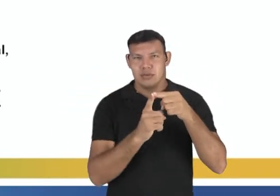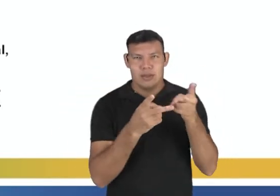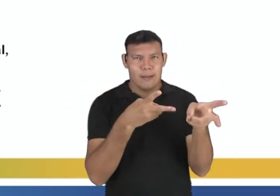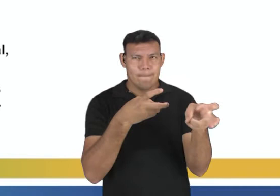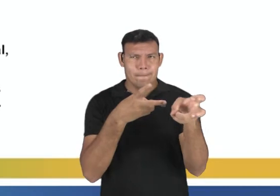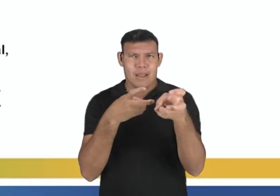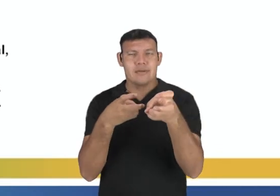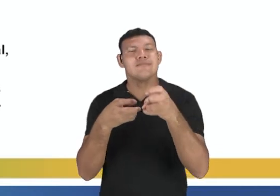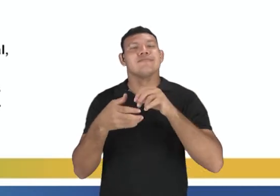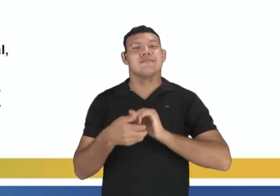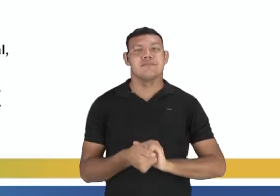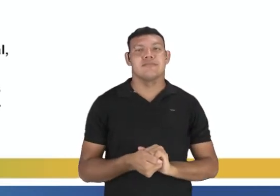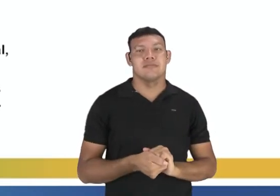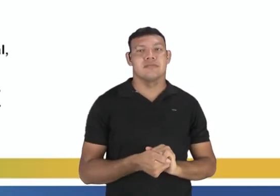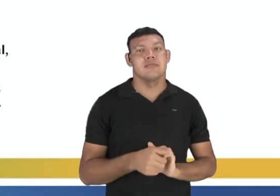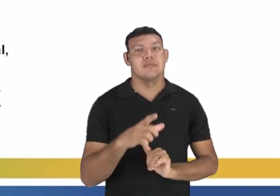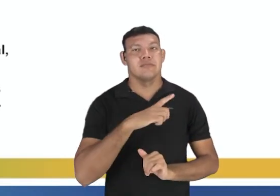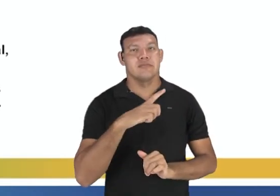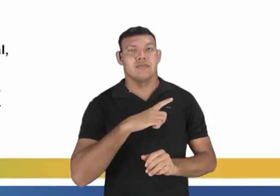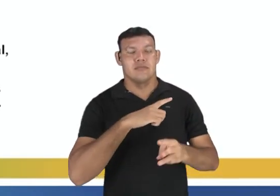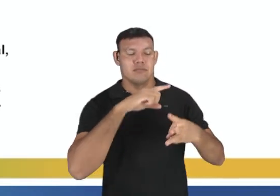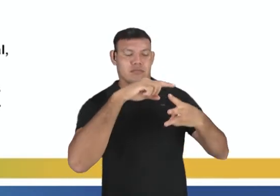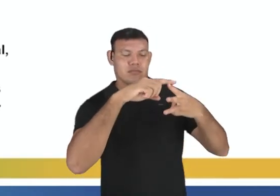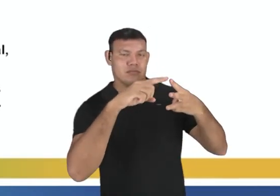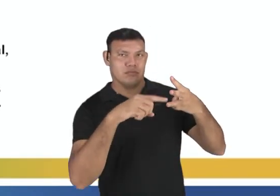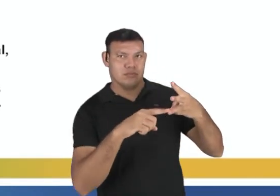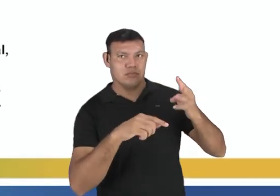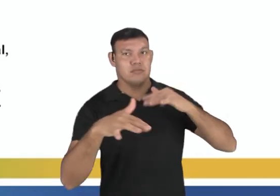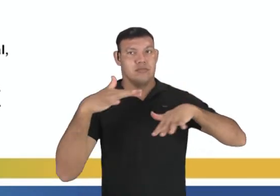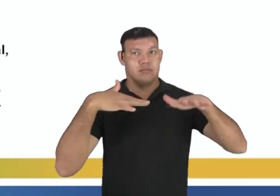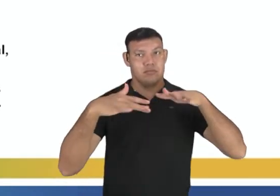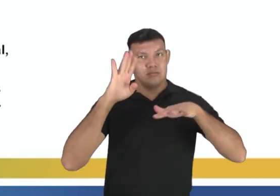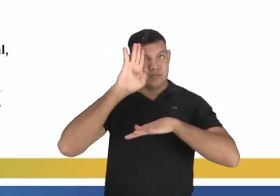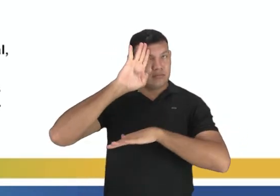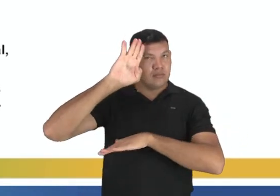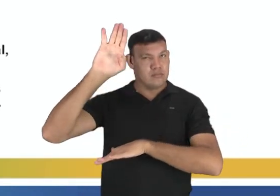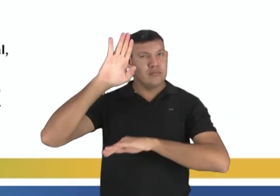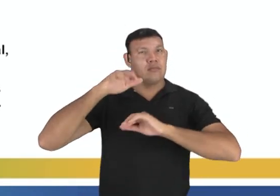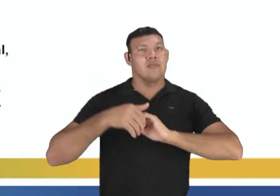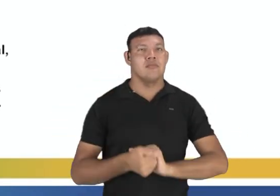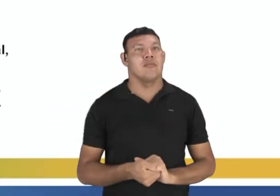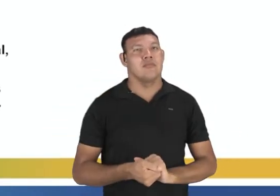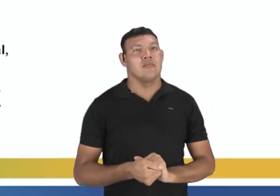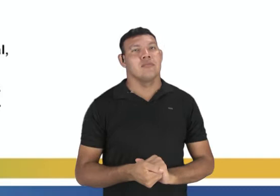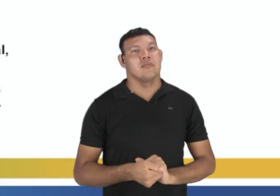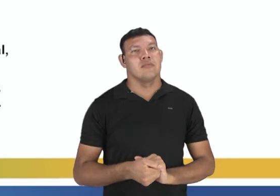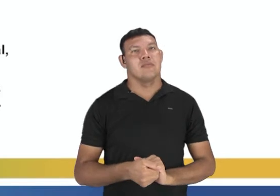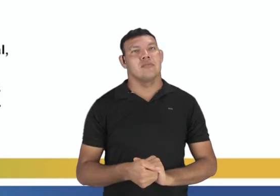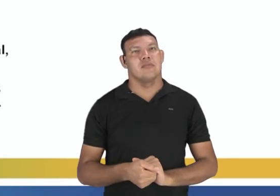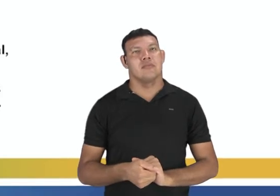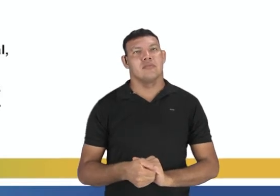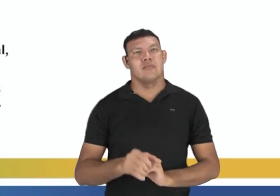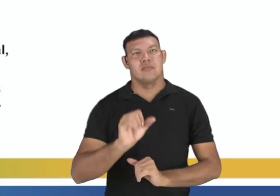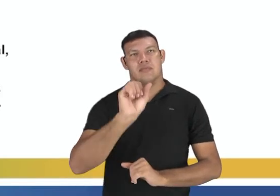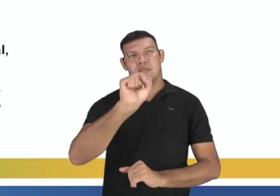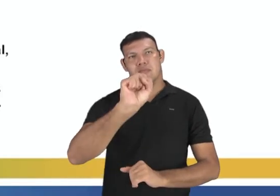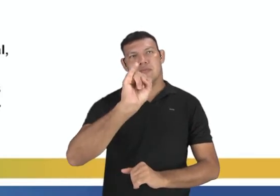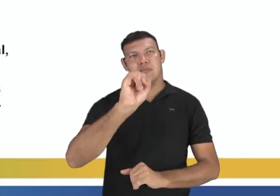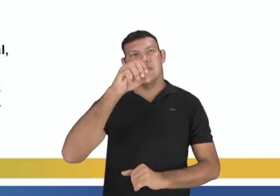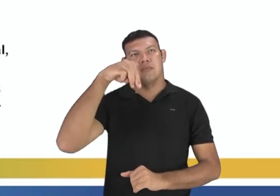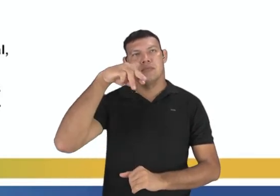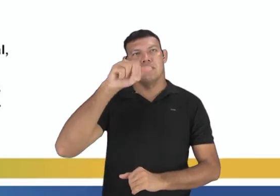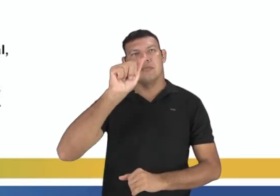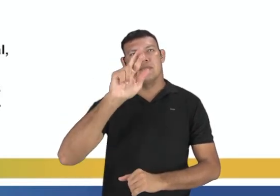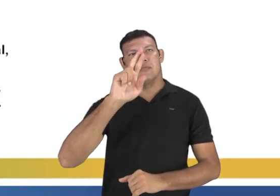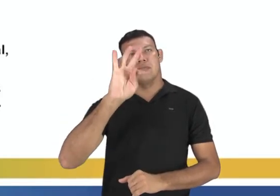ver, né, existem 3 tipos de movimento principal, que são a sinastrose, a anfiartrose